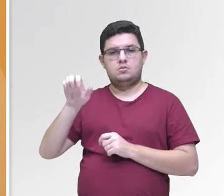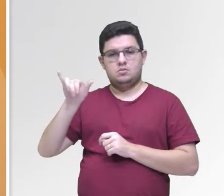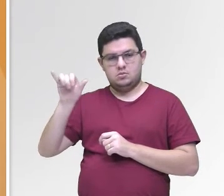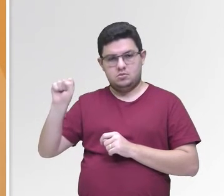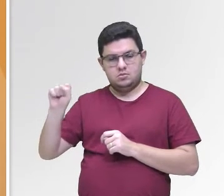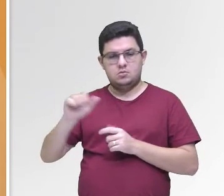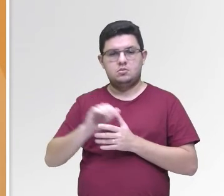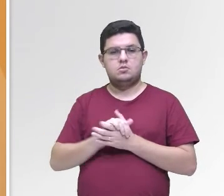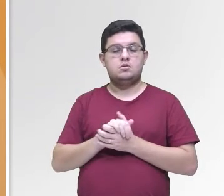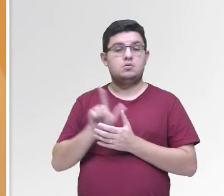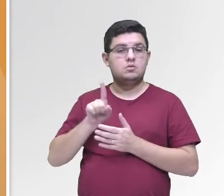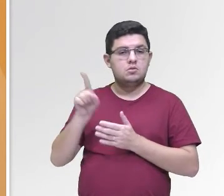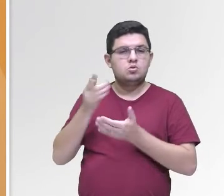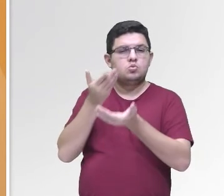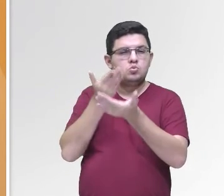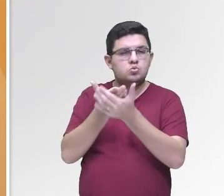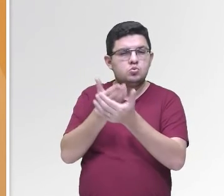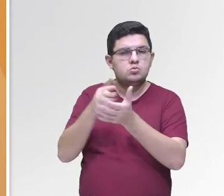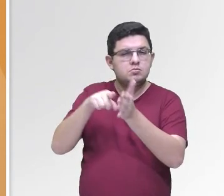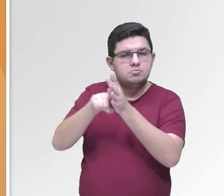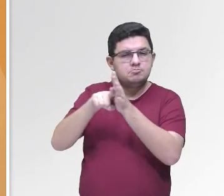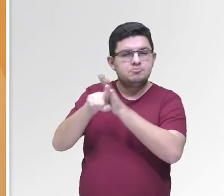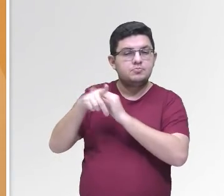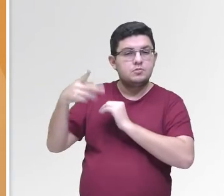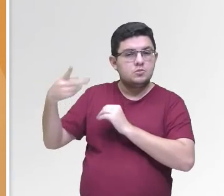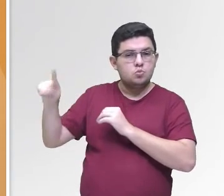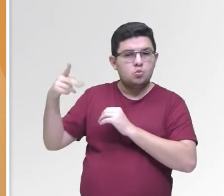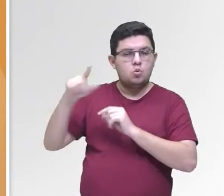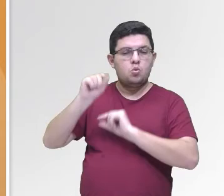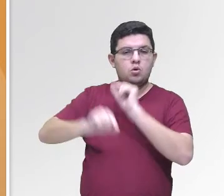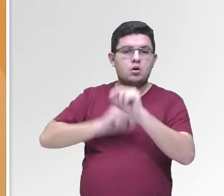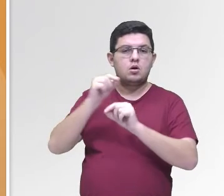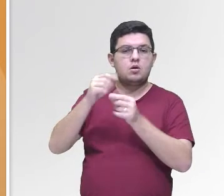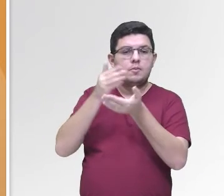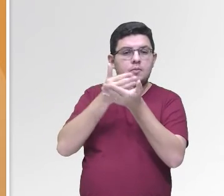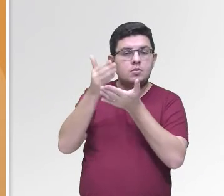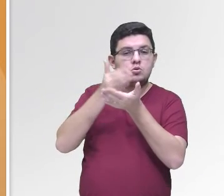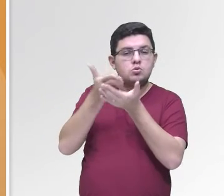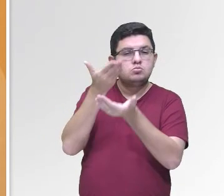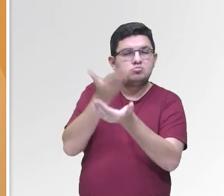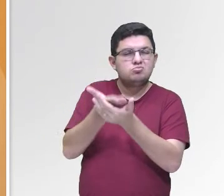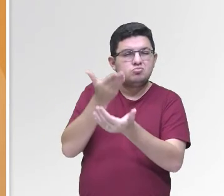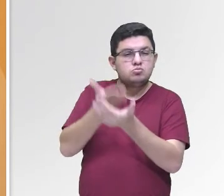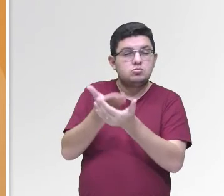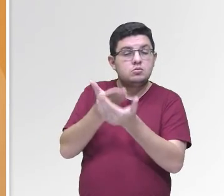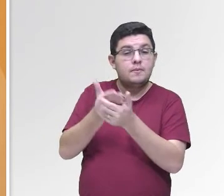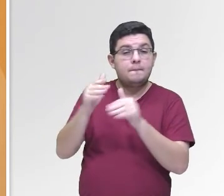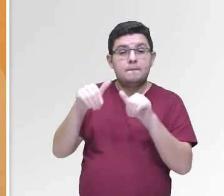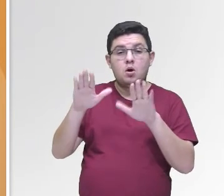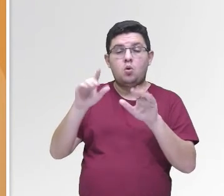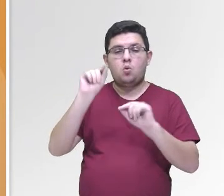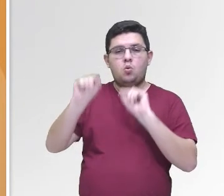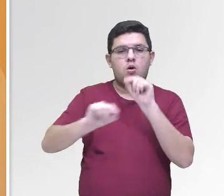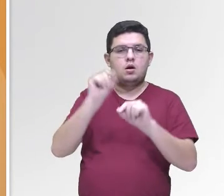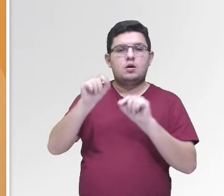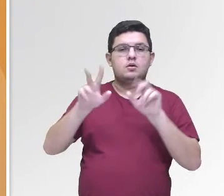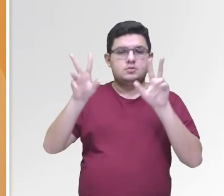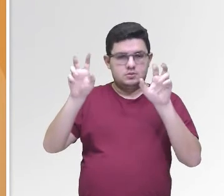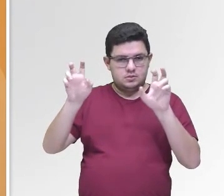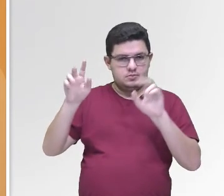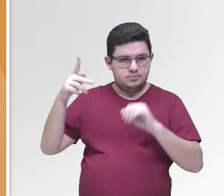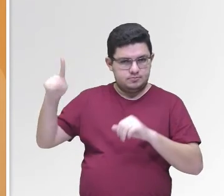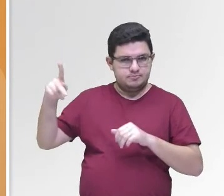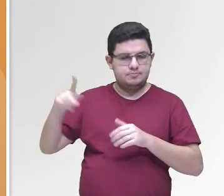nesse período, começou então a ter um estudo mais aprofundado sobre o